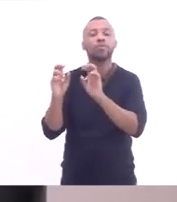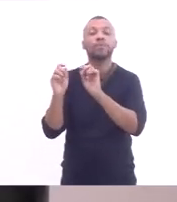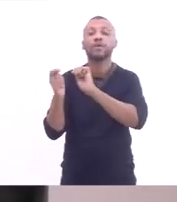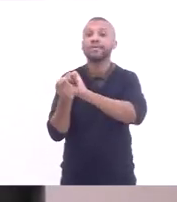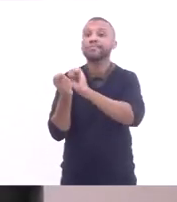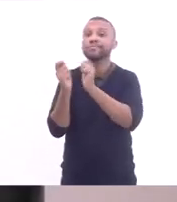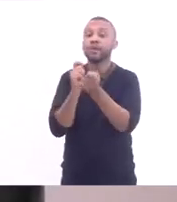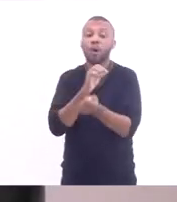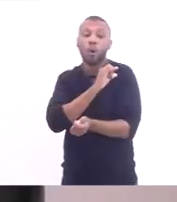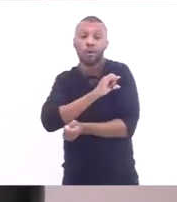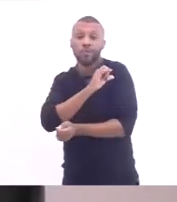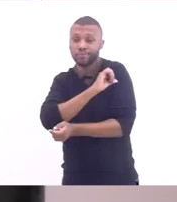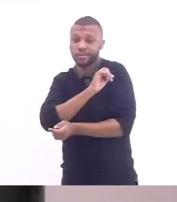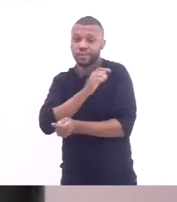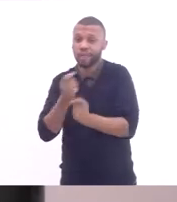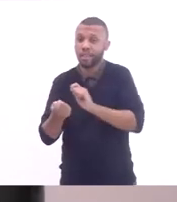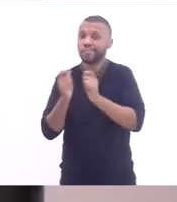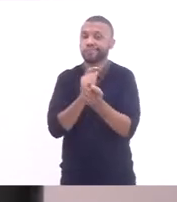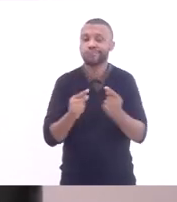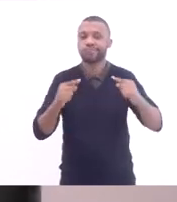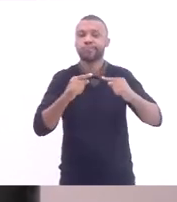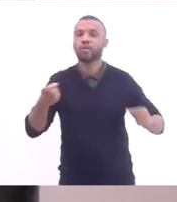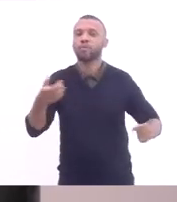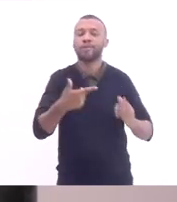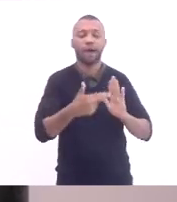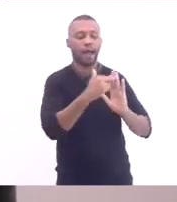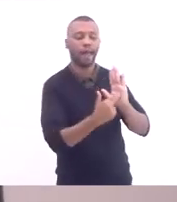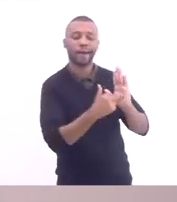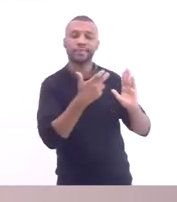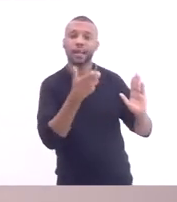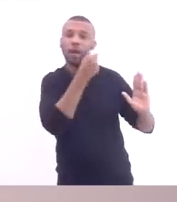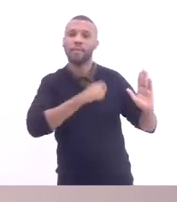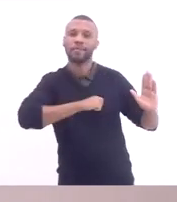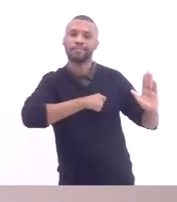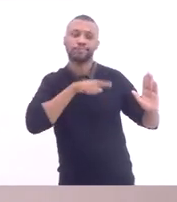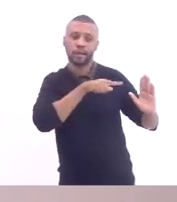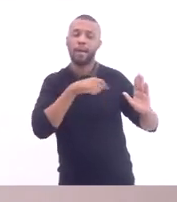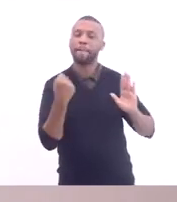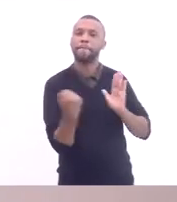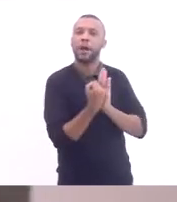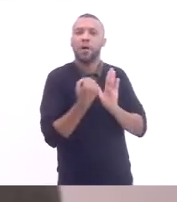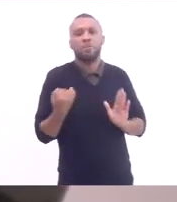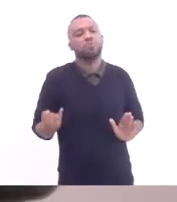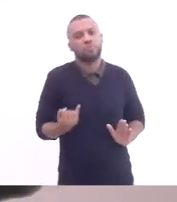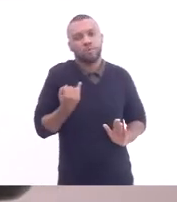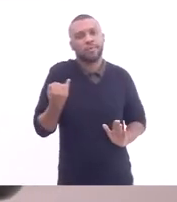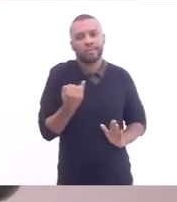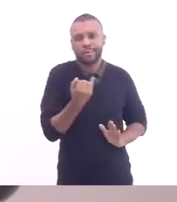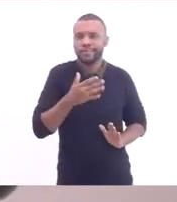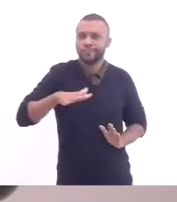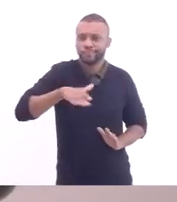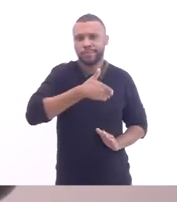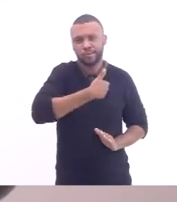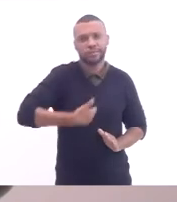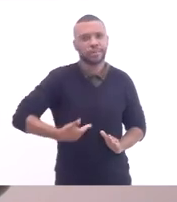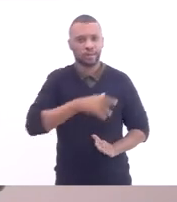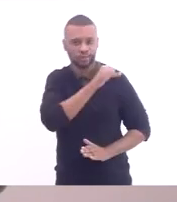Rio de Janeiro ao regime de recuperação fiscal, o que é muito importante para o Rio de Janeiro.